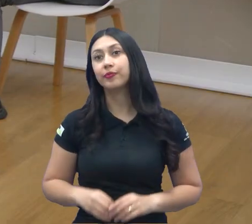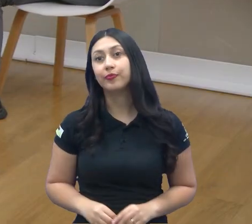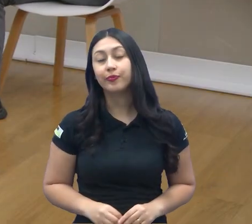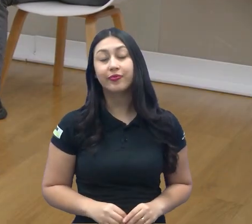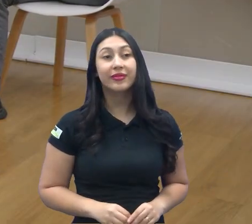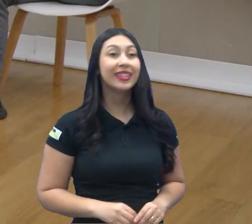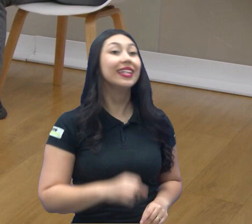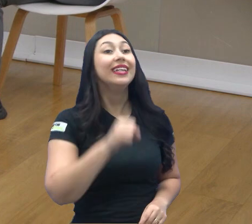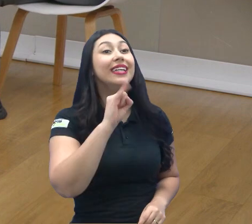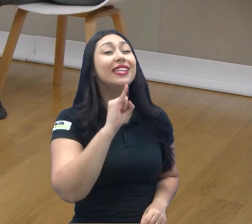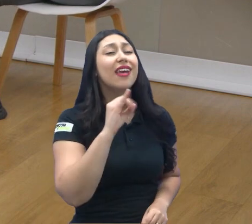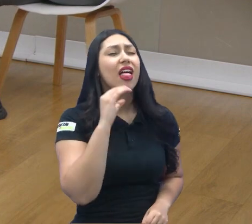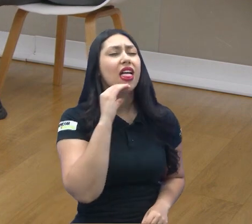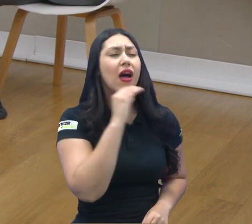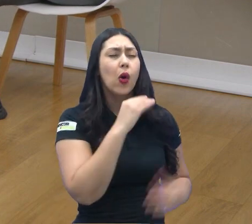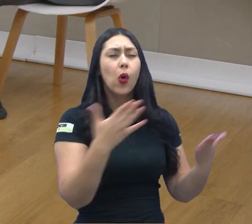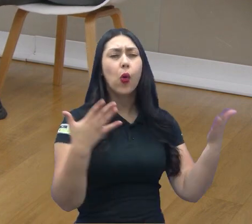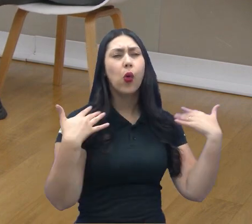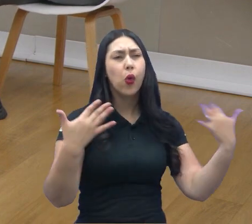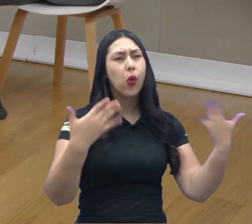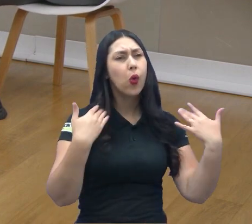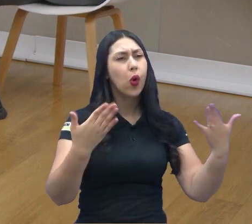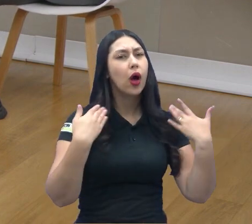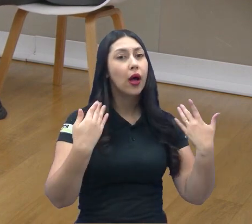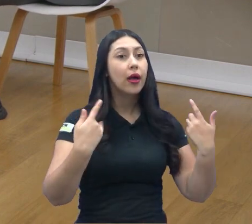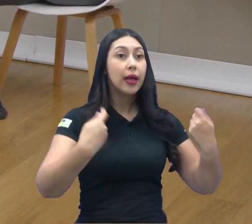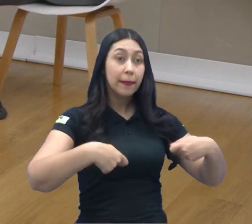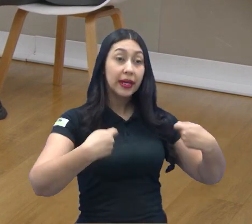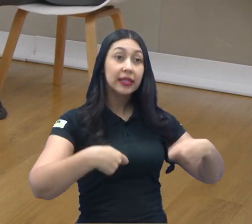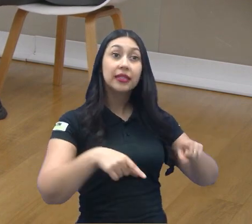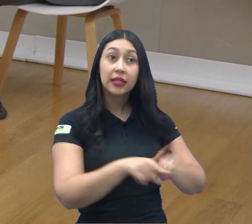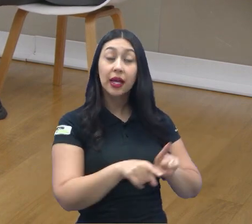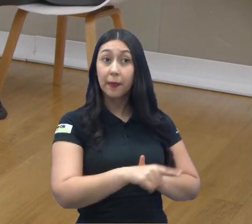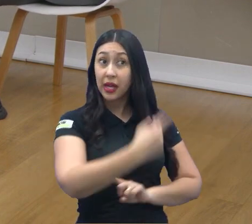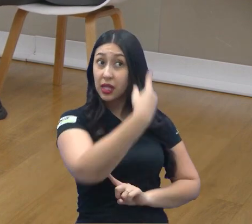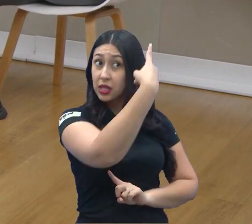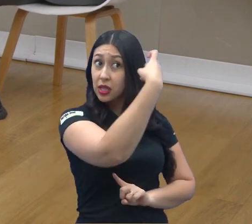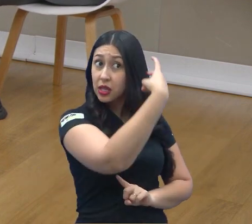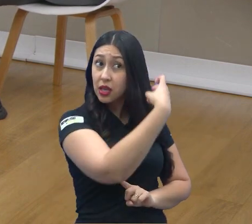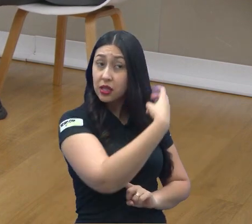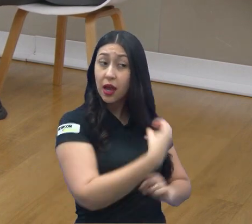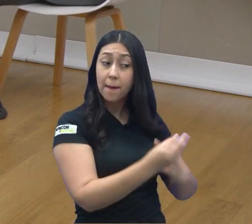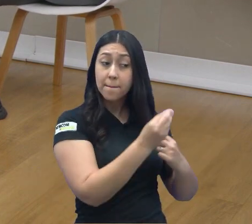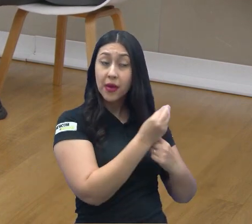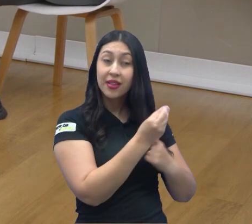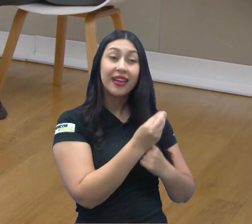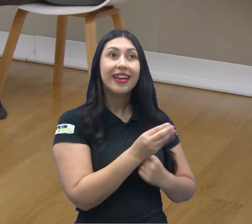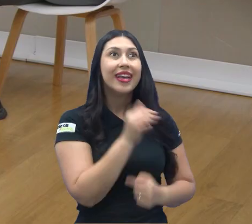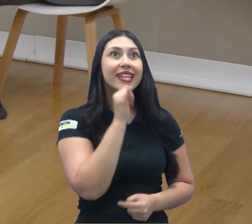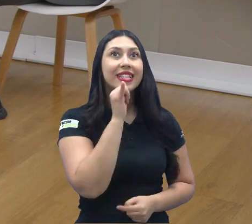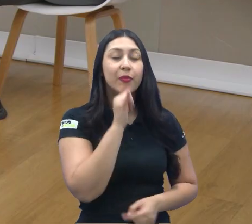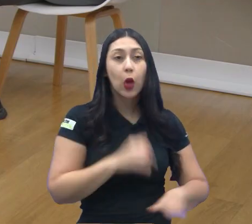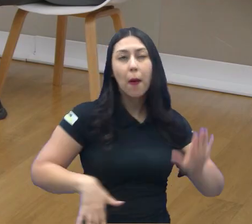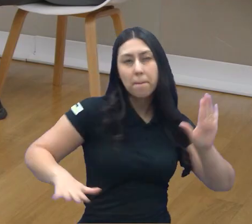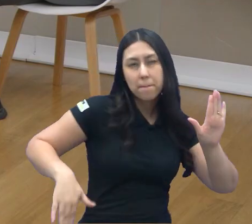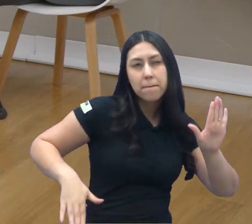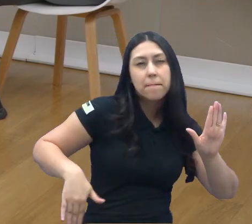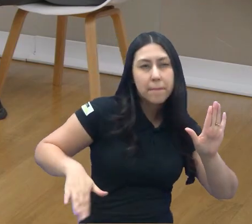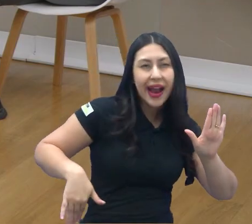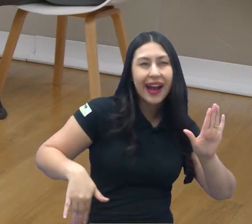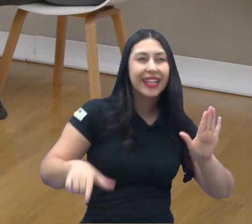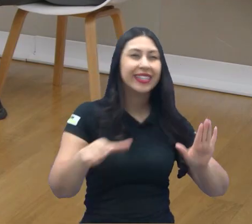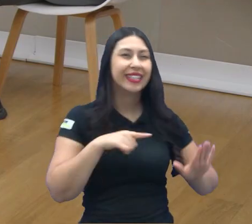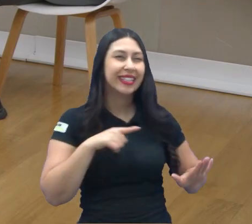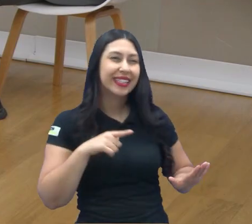quentes, é importante de repente proteger o cabelo com esse protetor também. Praia, né? Principalmente praia. Aquela mistura de areia,